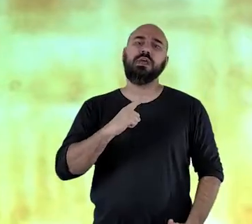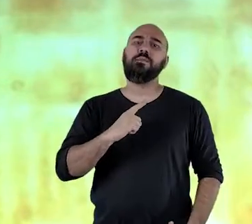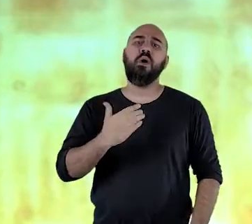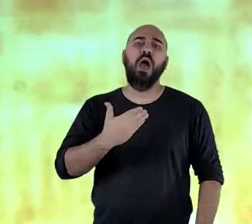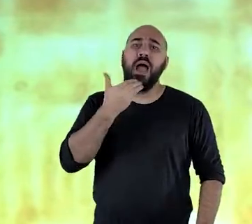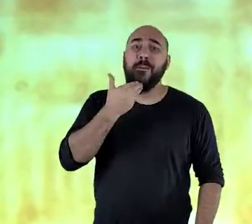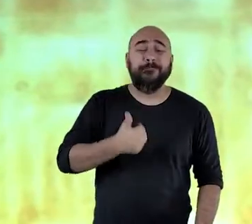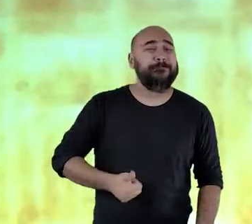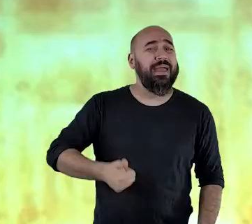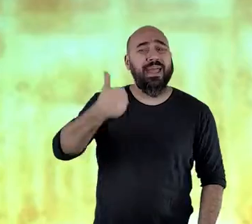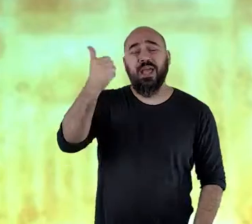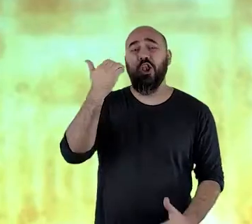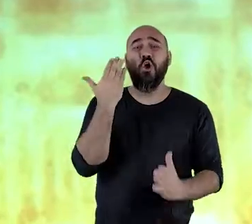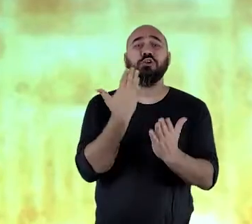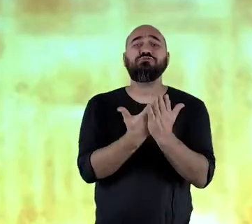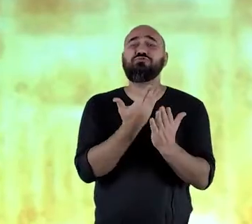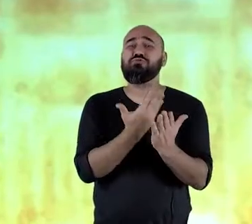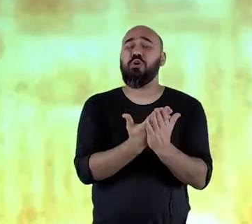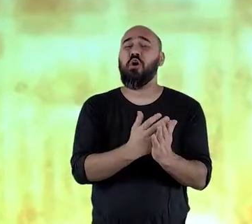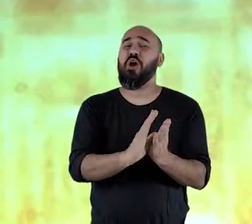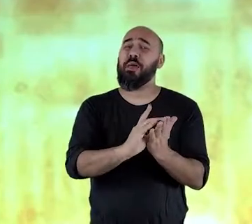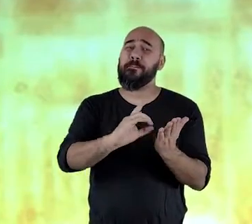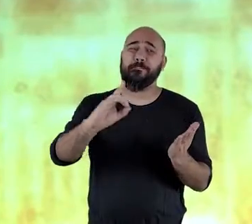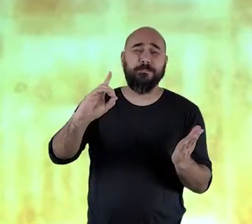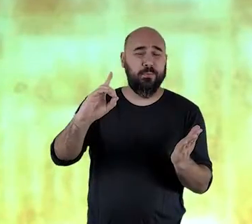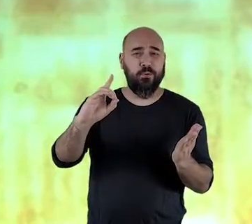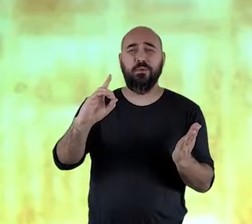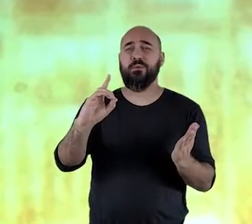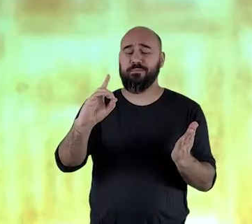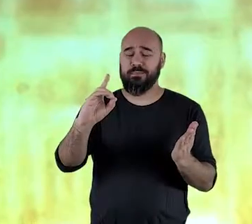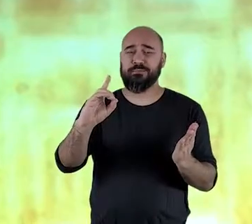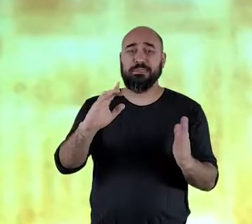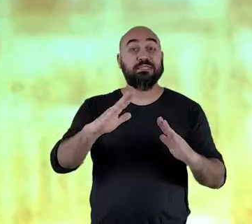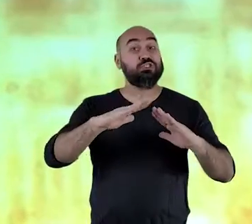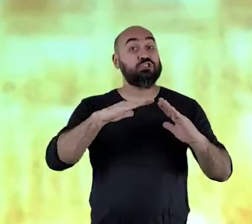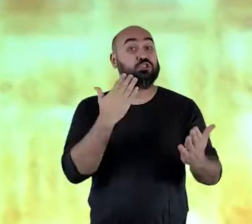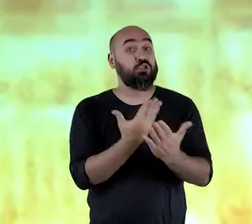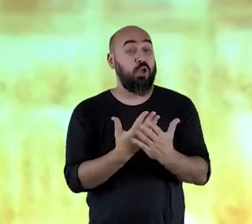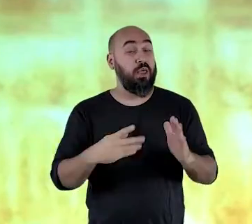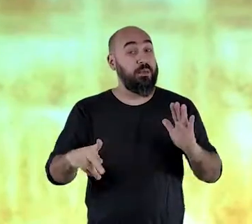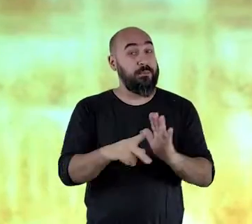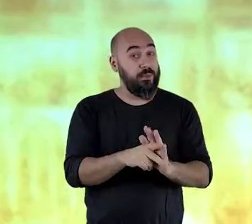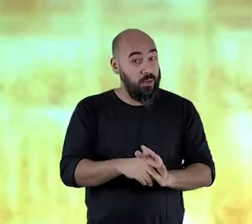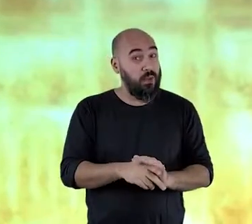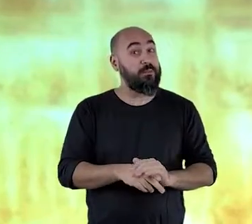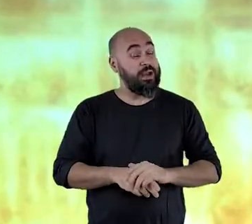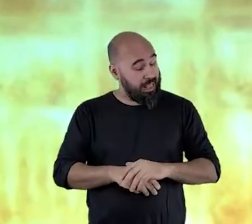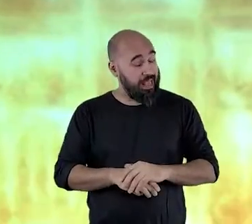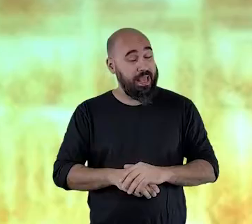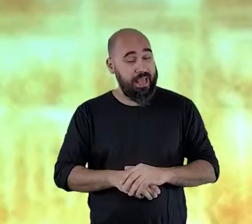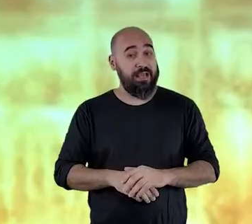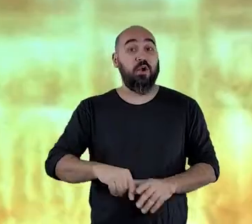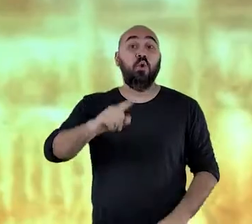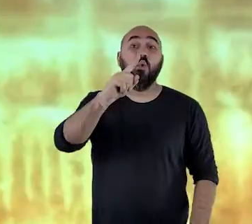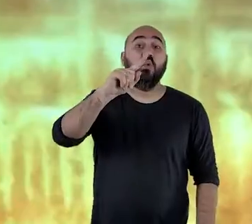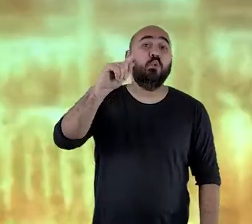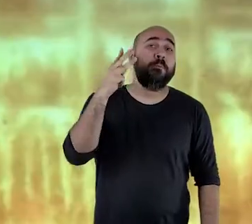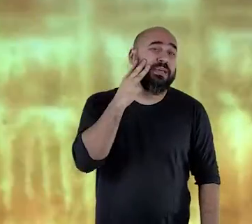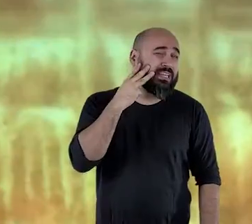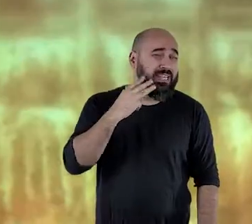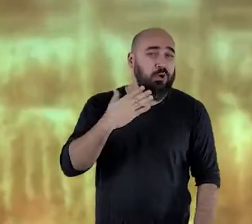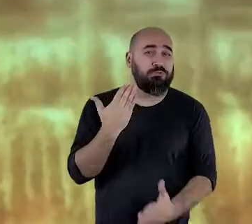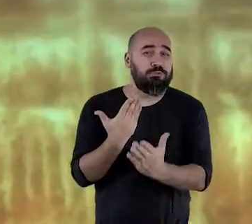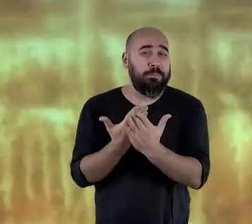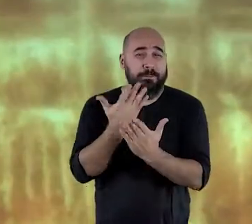a melhor e maior escola bíblica do mundo. São mais de 1 milhão de alunos que todas